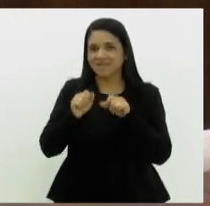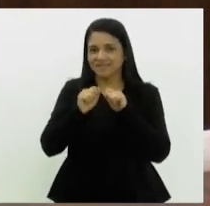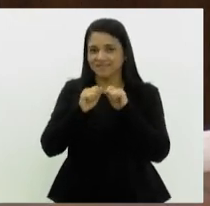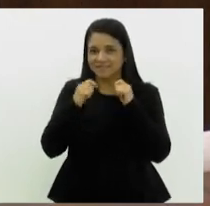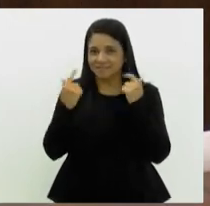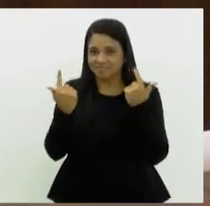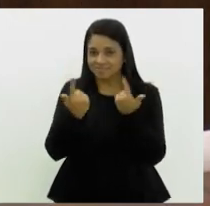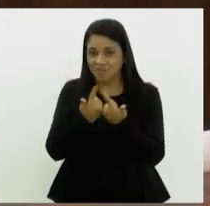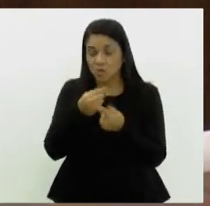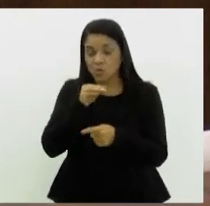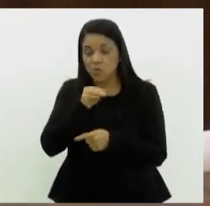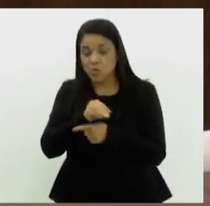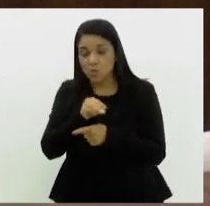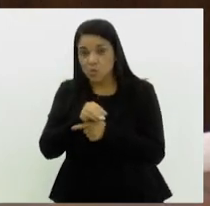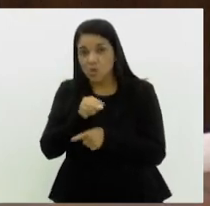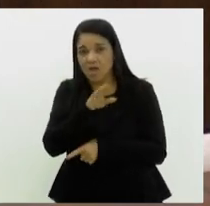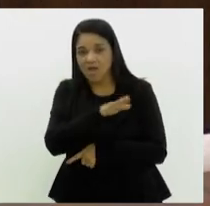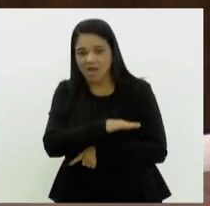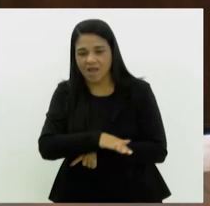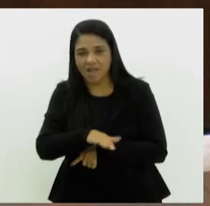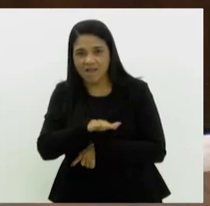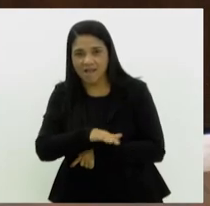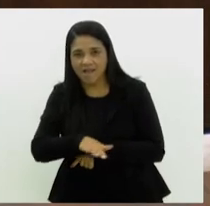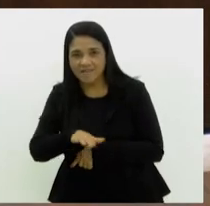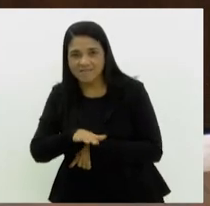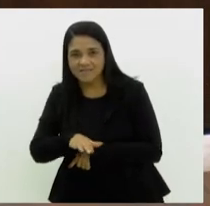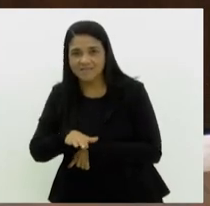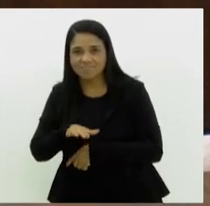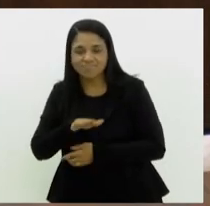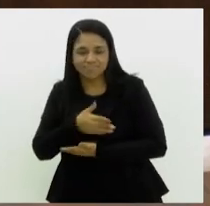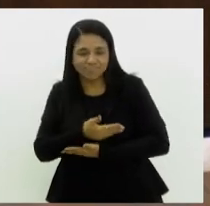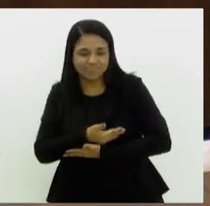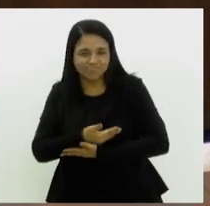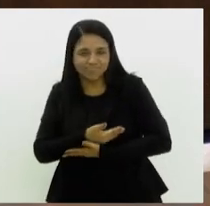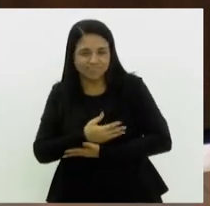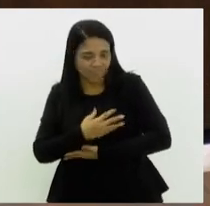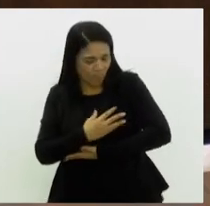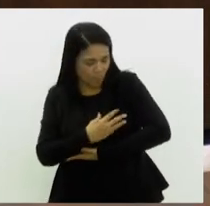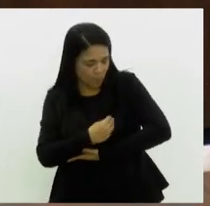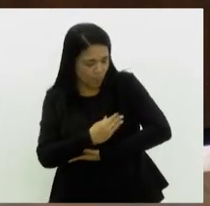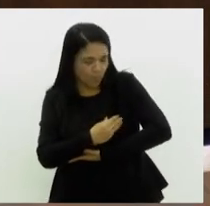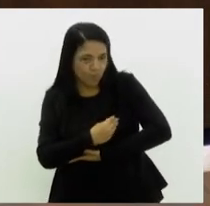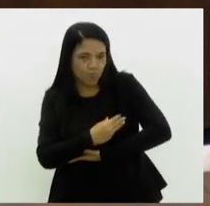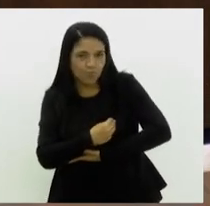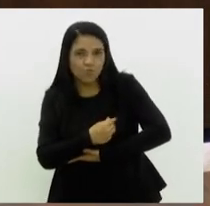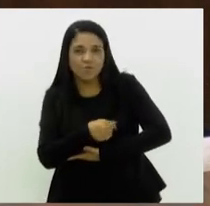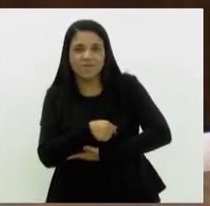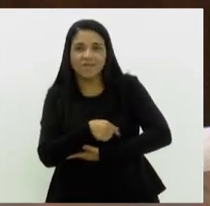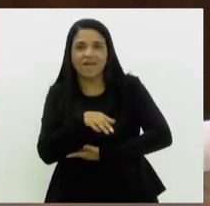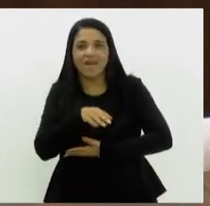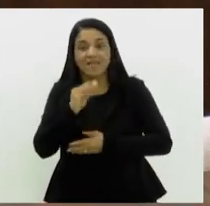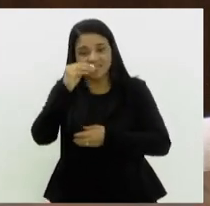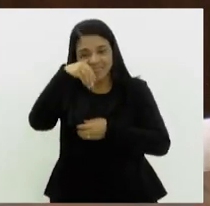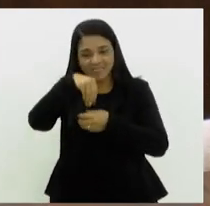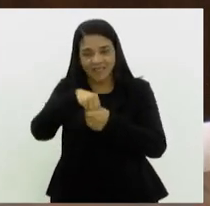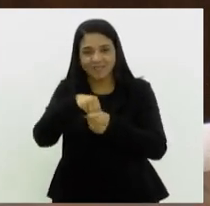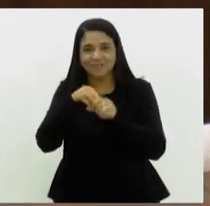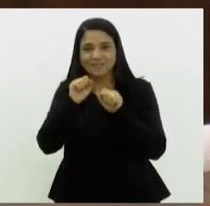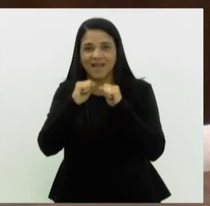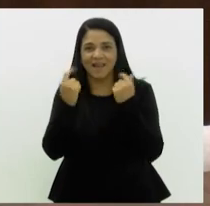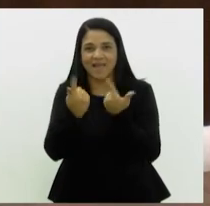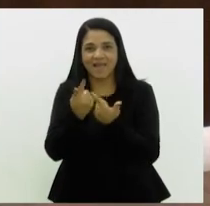das crianças, né, quando estão ainda em fase de amamentação, enfim, de ter esse espaço aqui na Assembleia